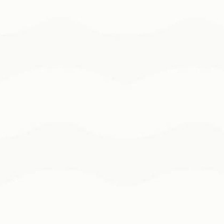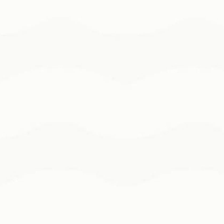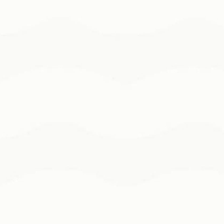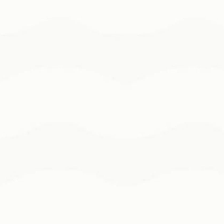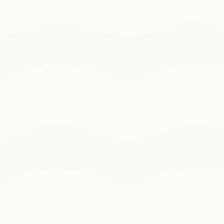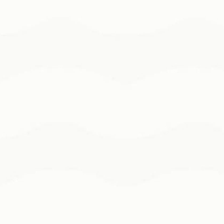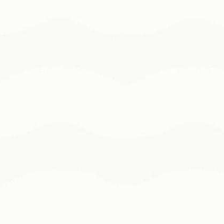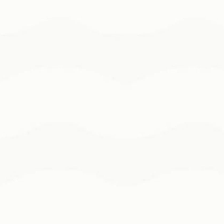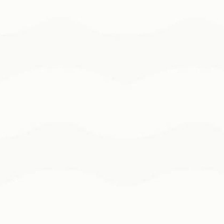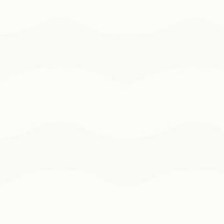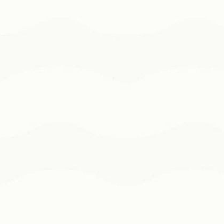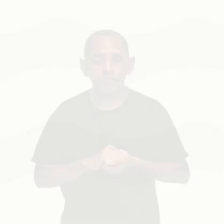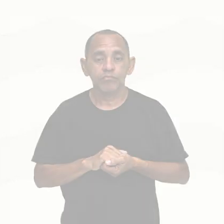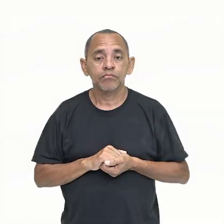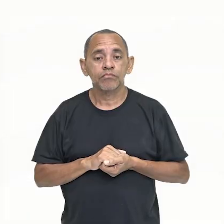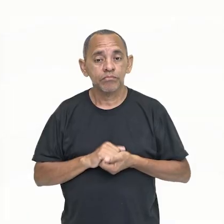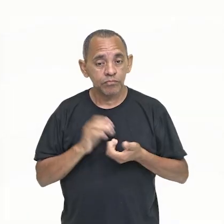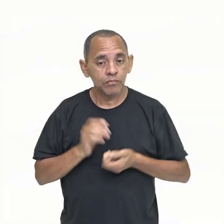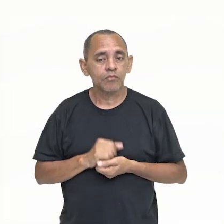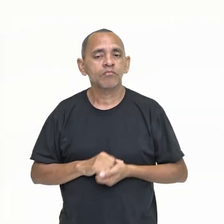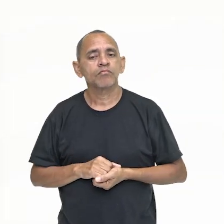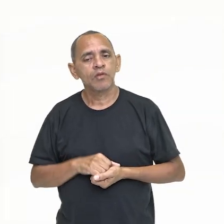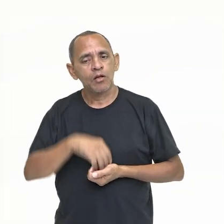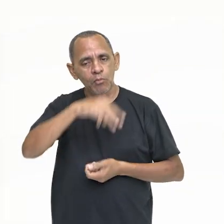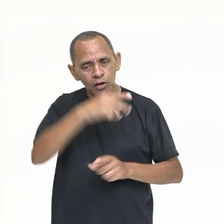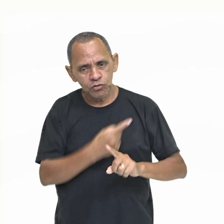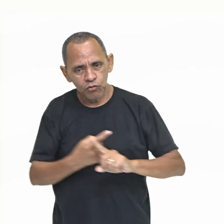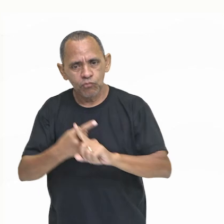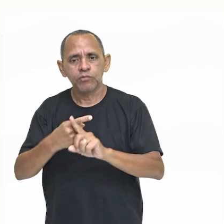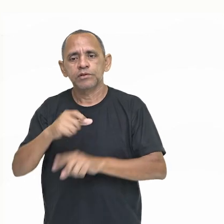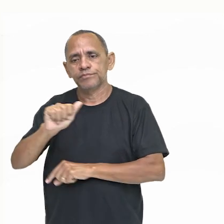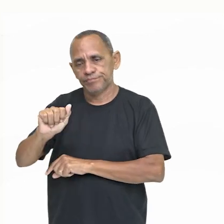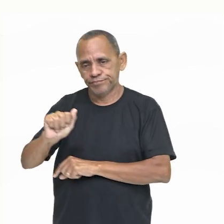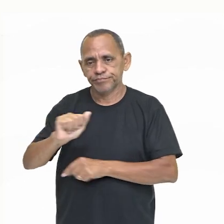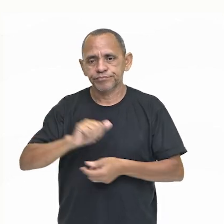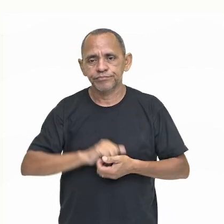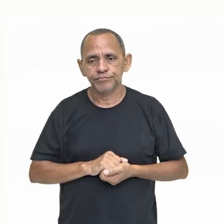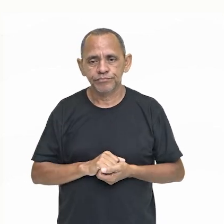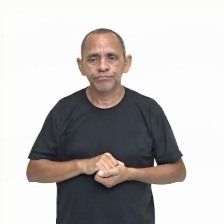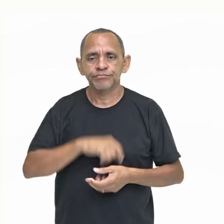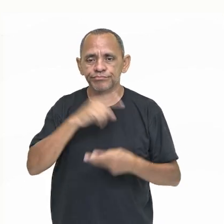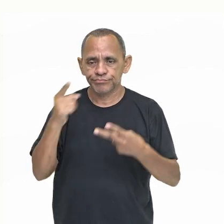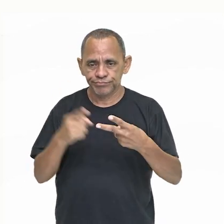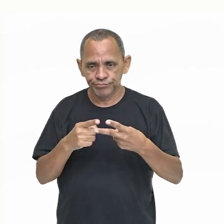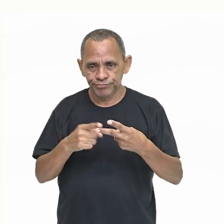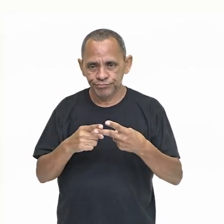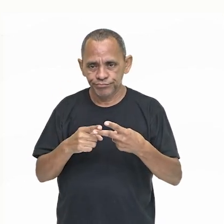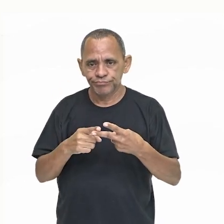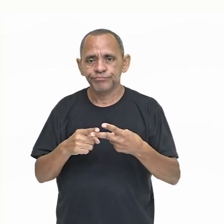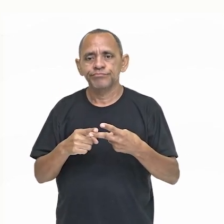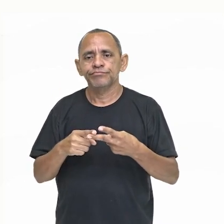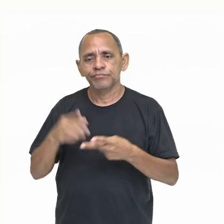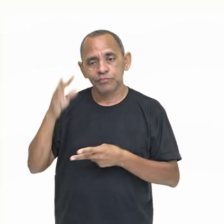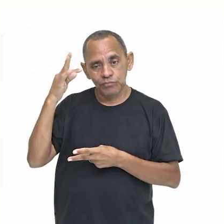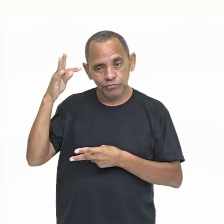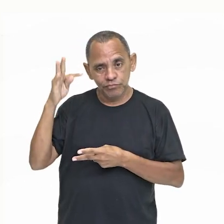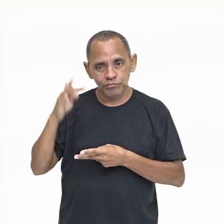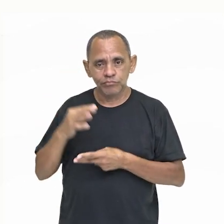seja, massa vezes a aceleração. Então, esta aí é a segunda lei de Newton.